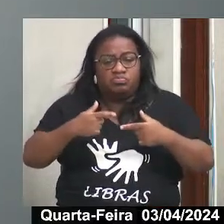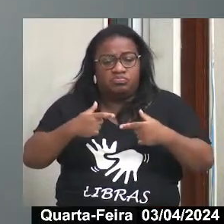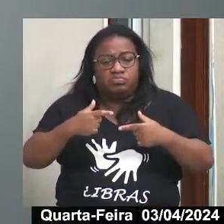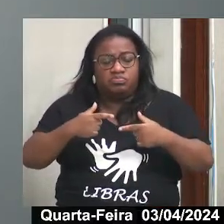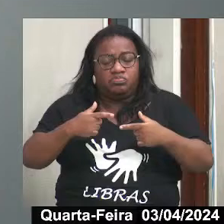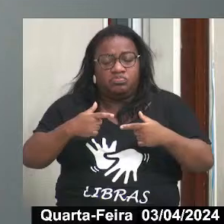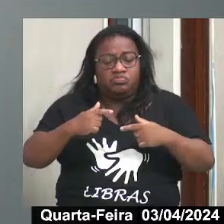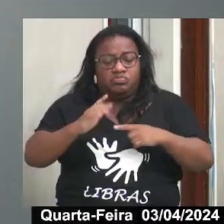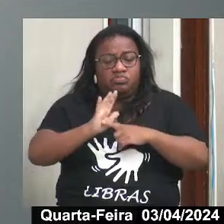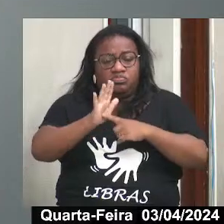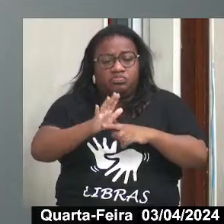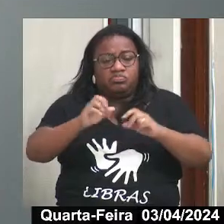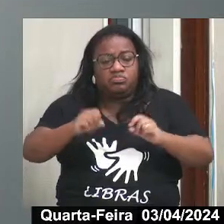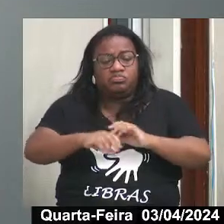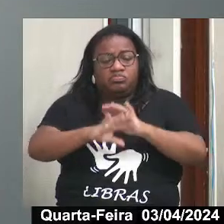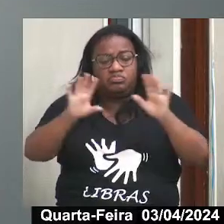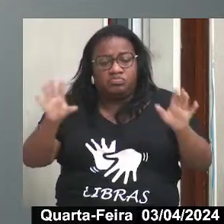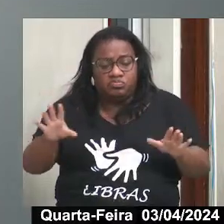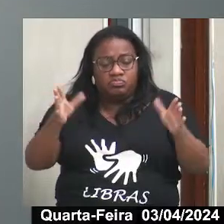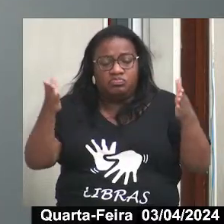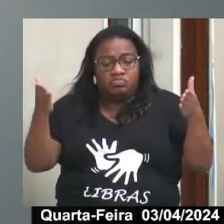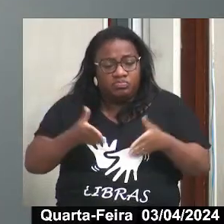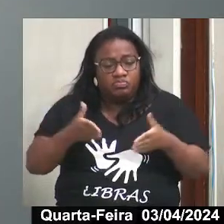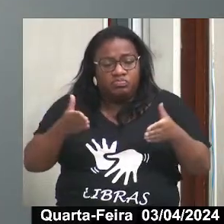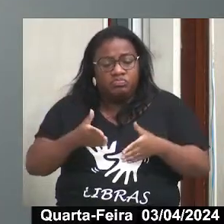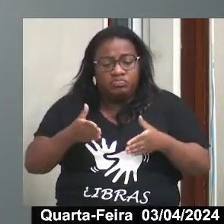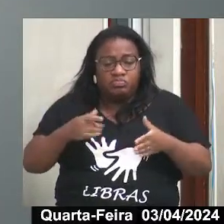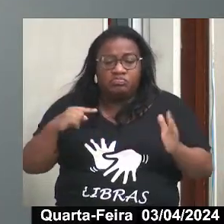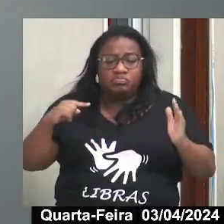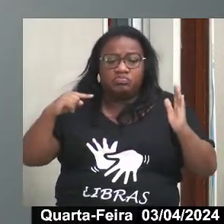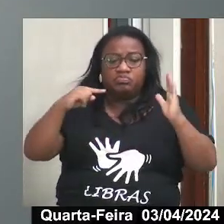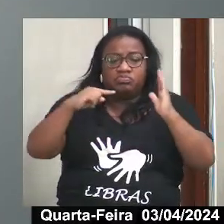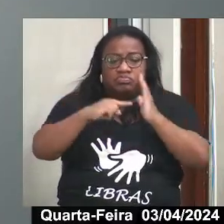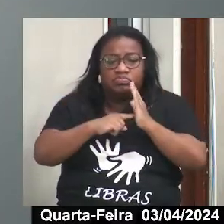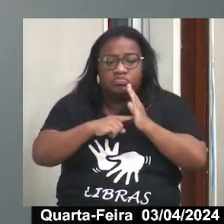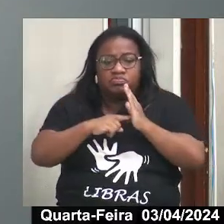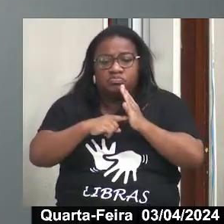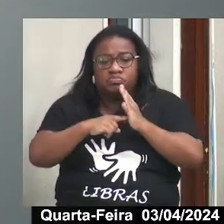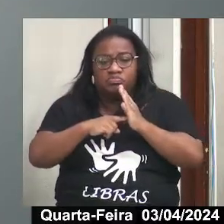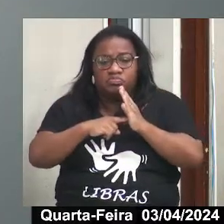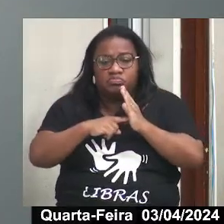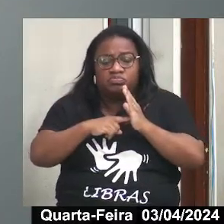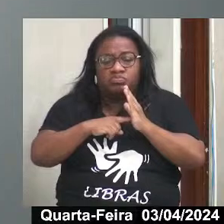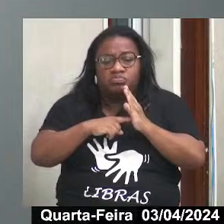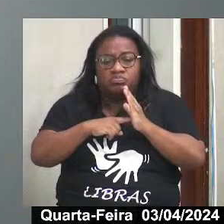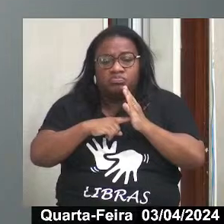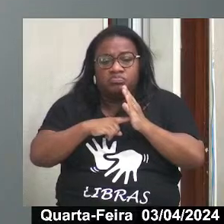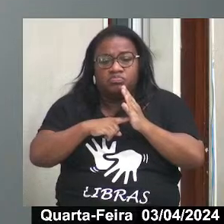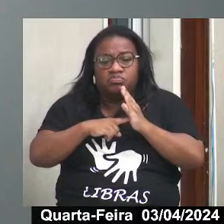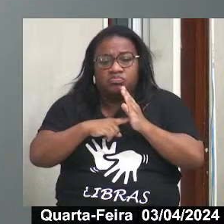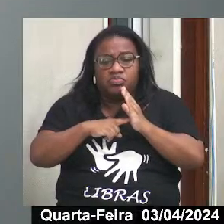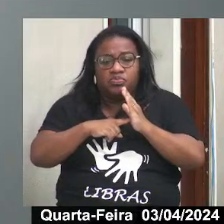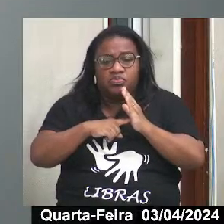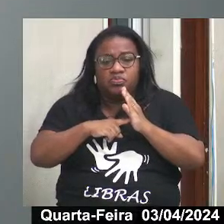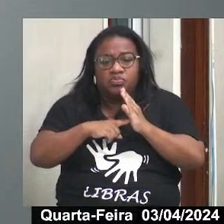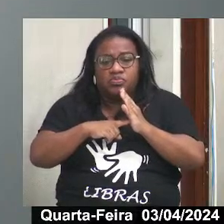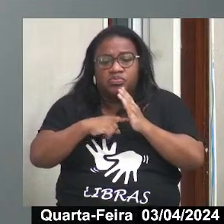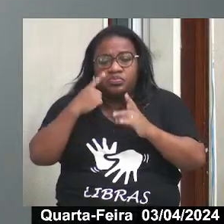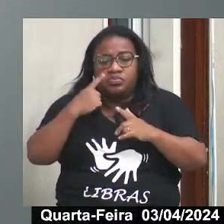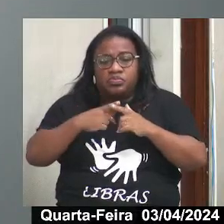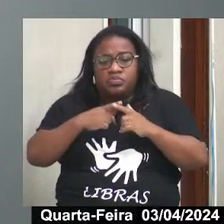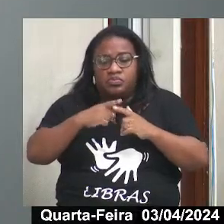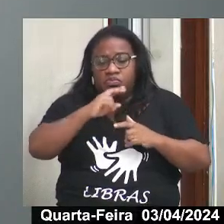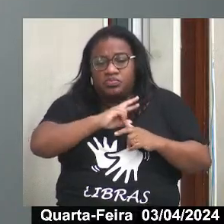política pública, quando eu fiscalizo, encontro erro, eu critico, sem ataques pessoais. Pois dessa vez o senhor teve